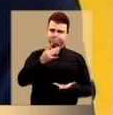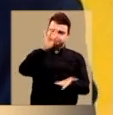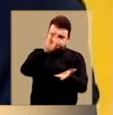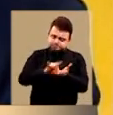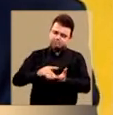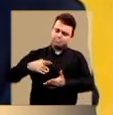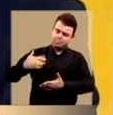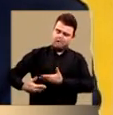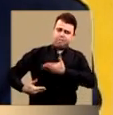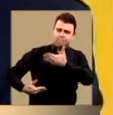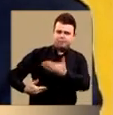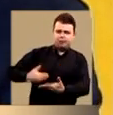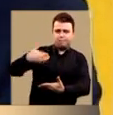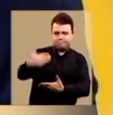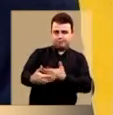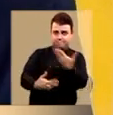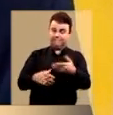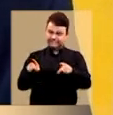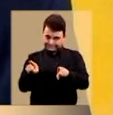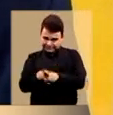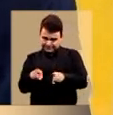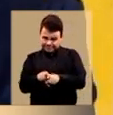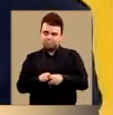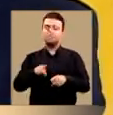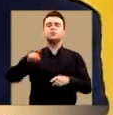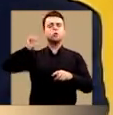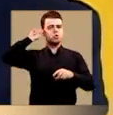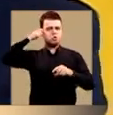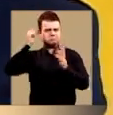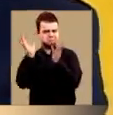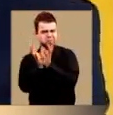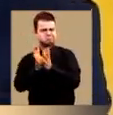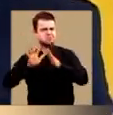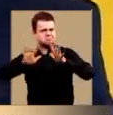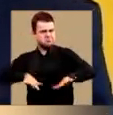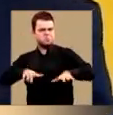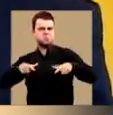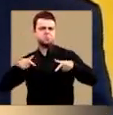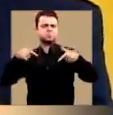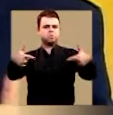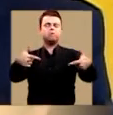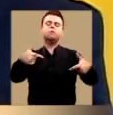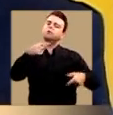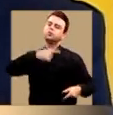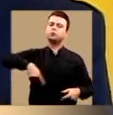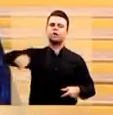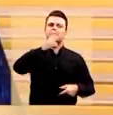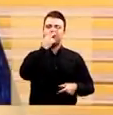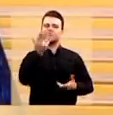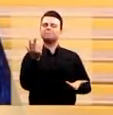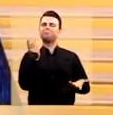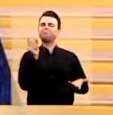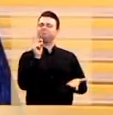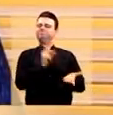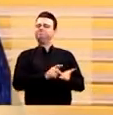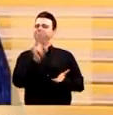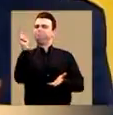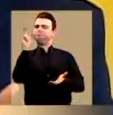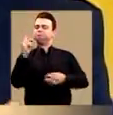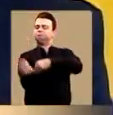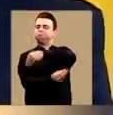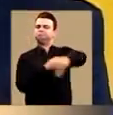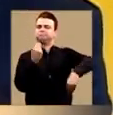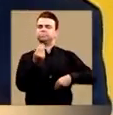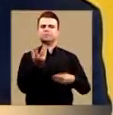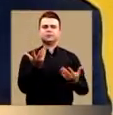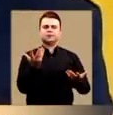que, conforme o tempo vai passando, e sobretudo em razão das denúncias do movimento negro, a gente percebe que esta democracia racial é um mito. Essa